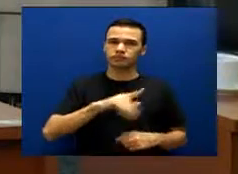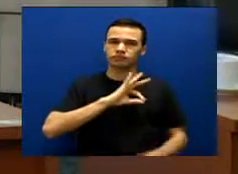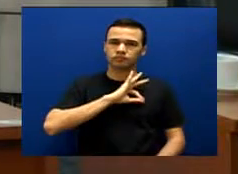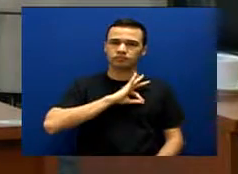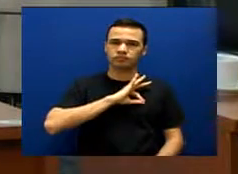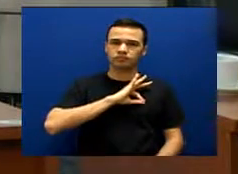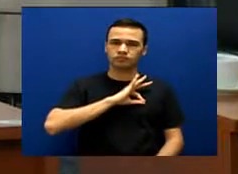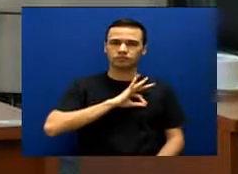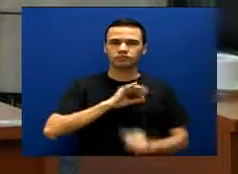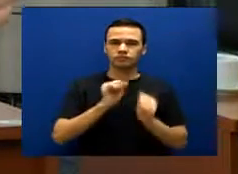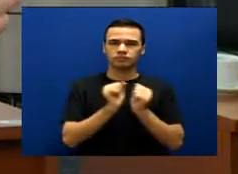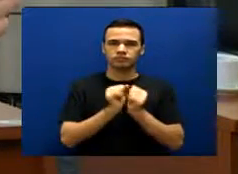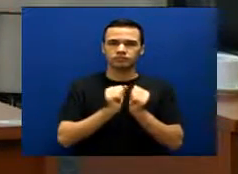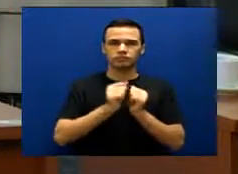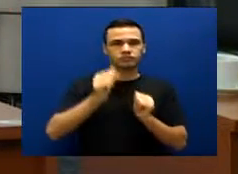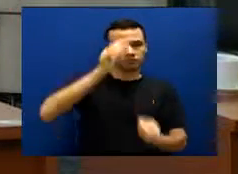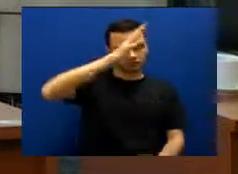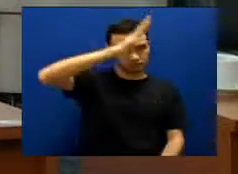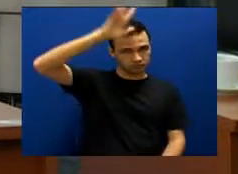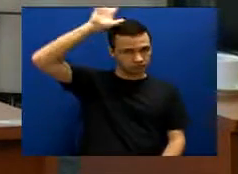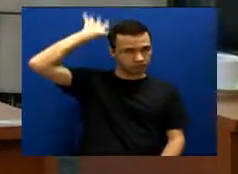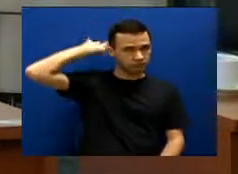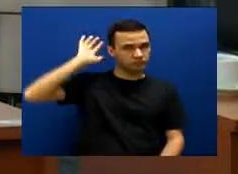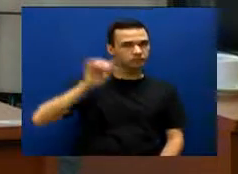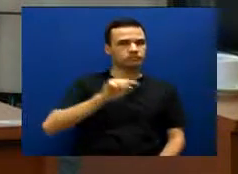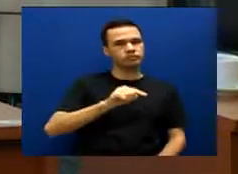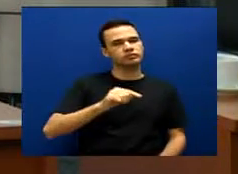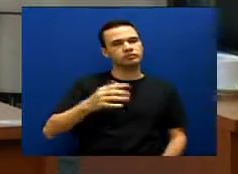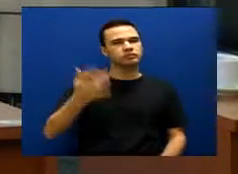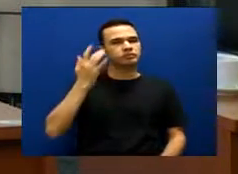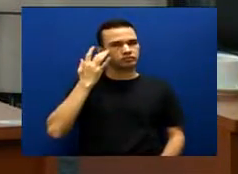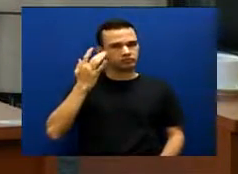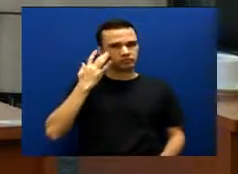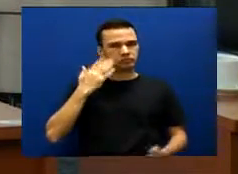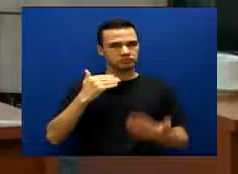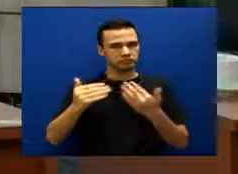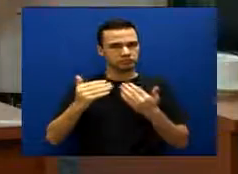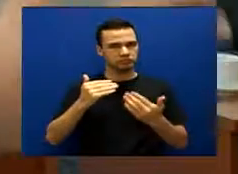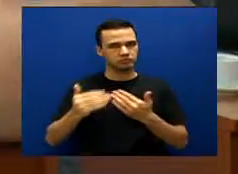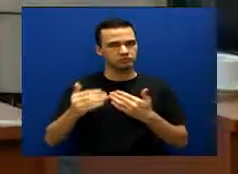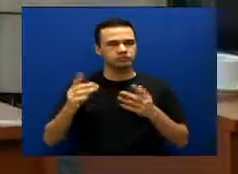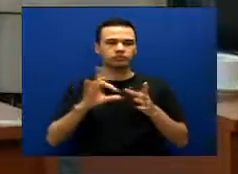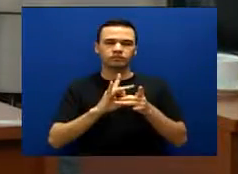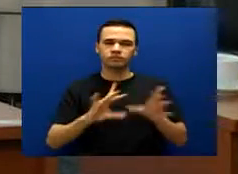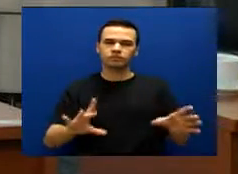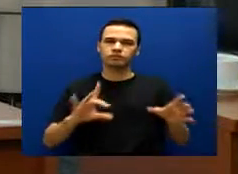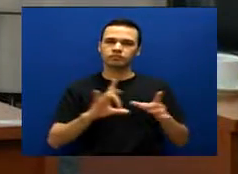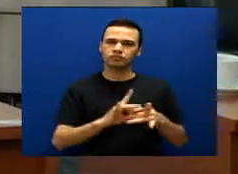Militar, juntamente com o Corpo de Bombeiro, teve o bom senso, vereador Fernando Dini, de liberar